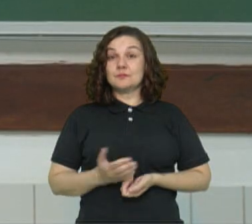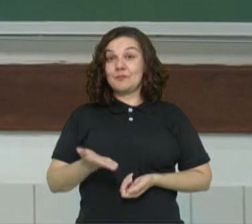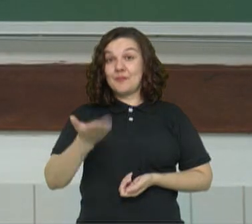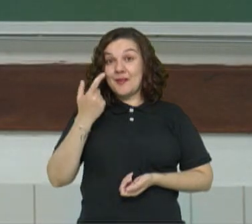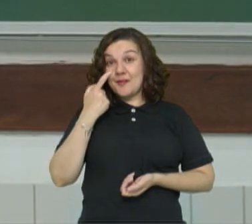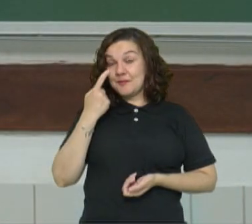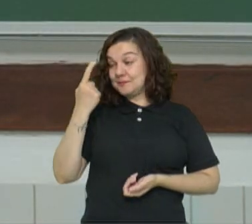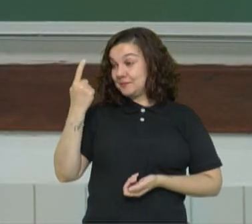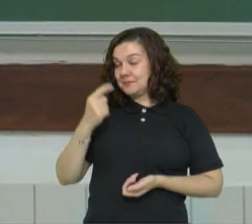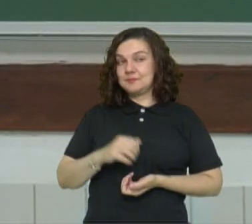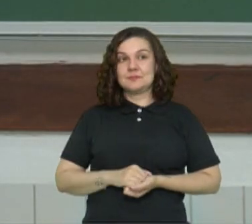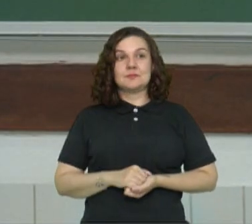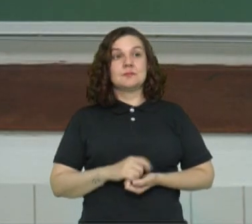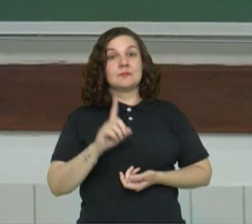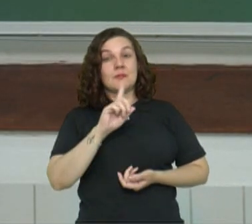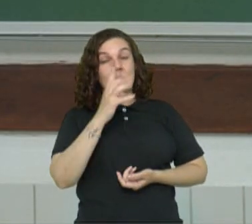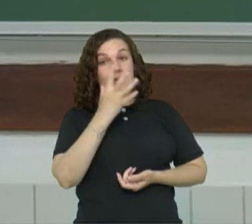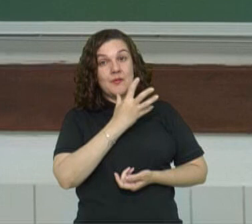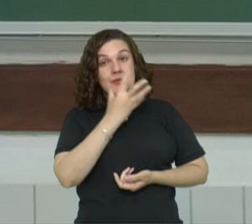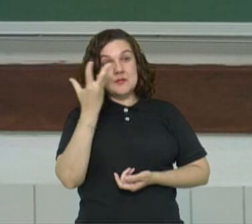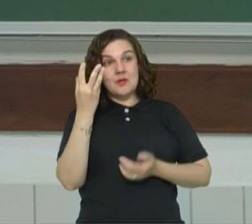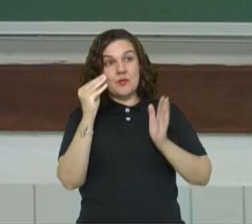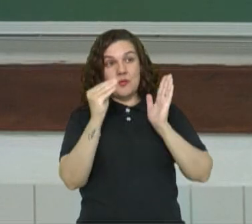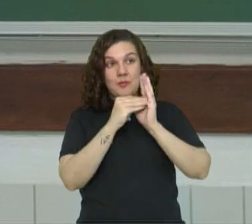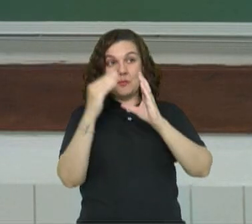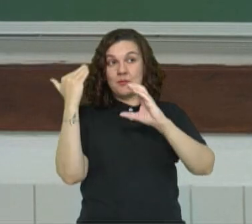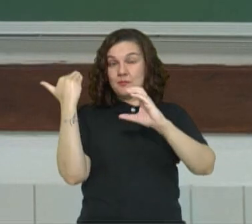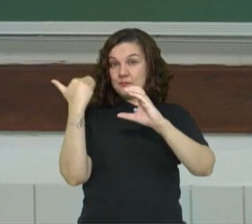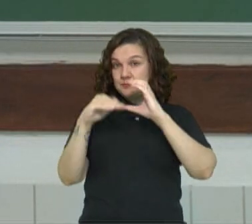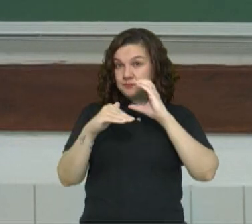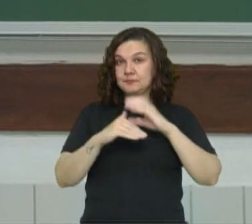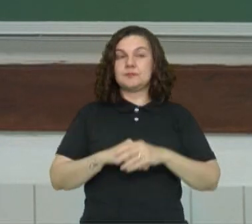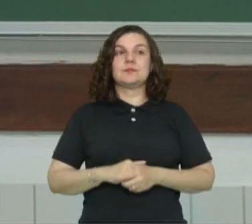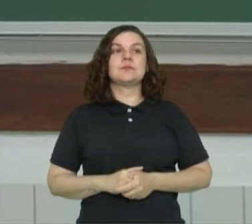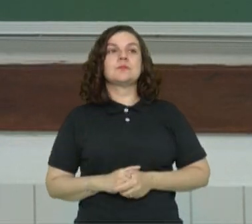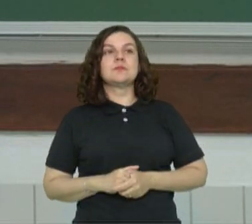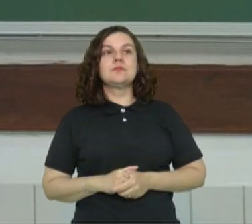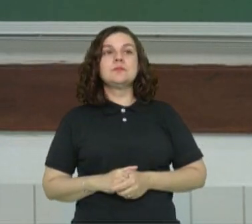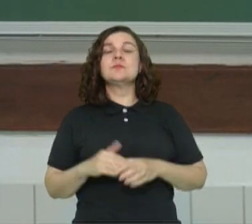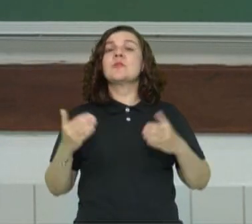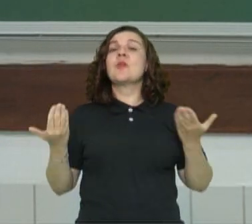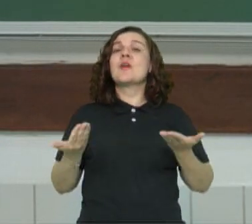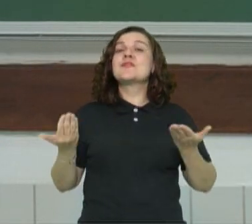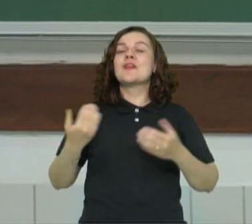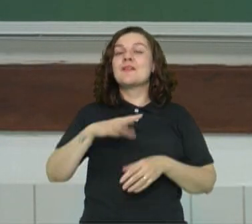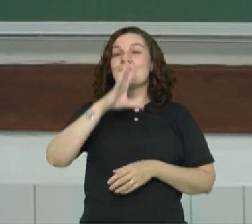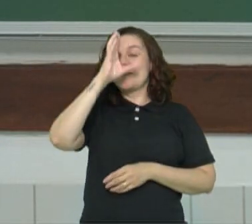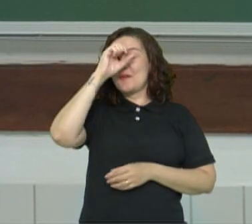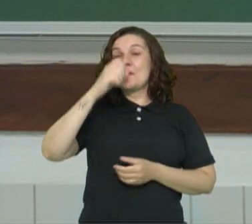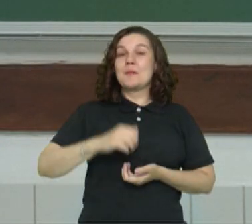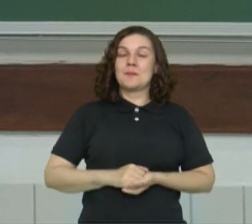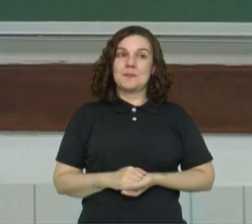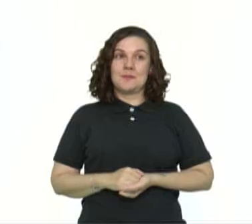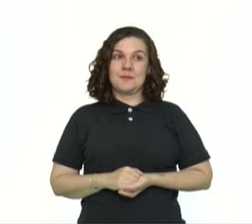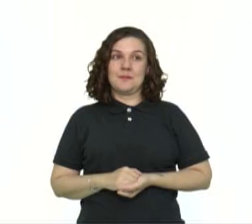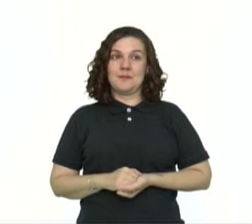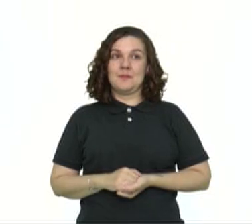Vamos ver, não esqueçam de deixar de enviar ao seu professor. O que aprendemos hoje?